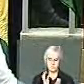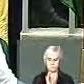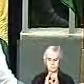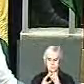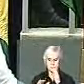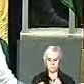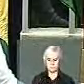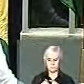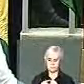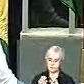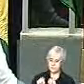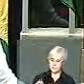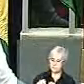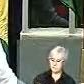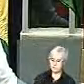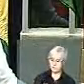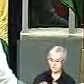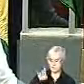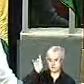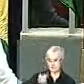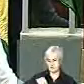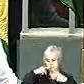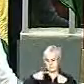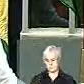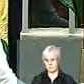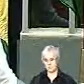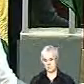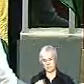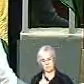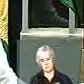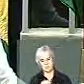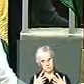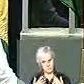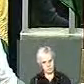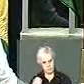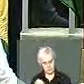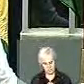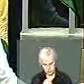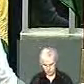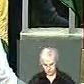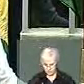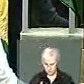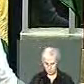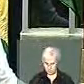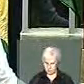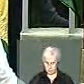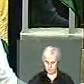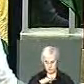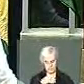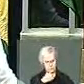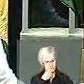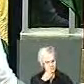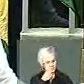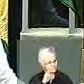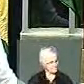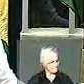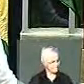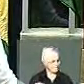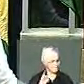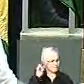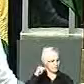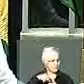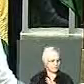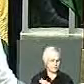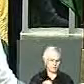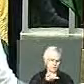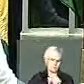educação e para os direitos humanos. Nós deveremos dedicar a vivermos as oportunidades mais profundas de